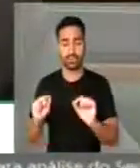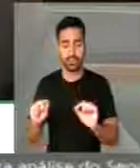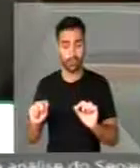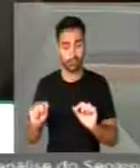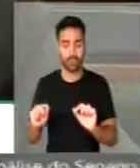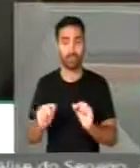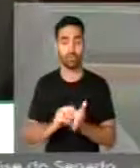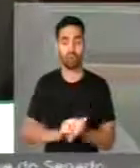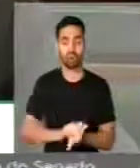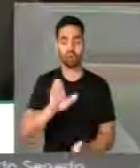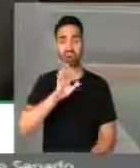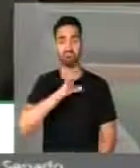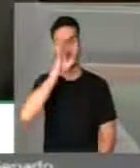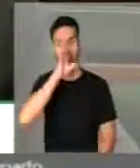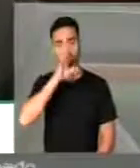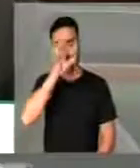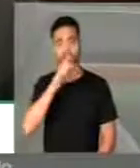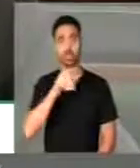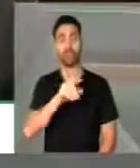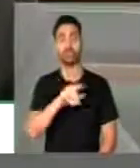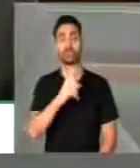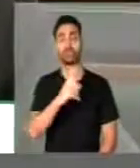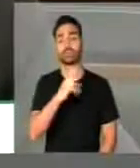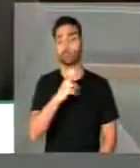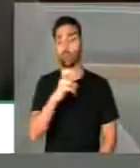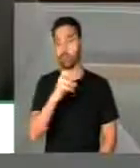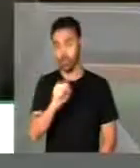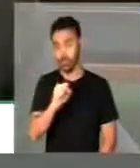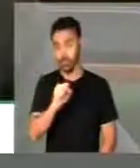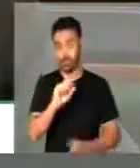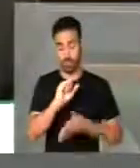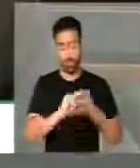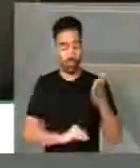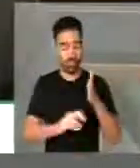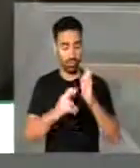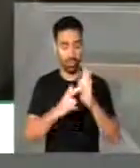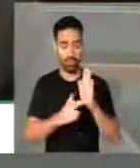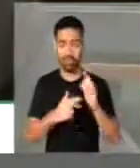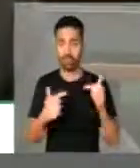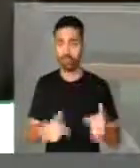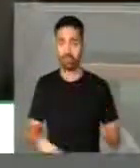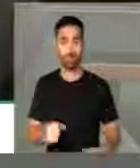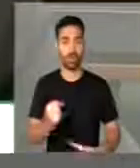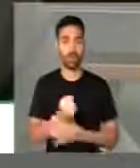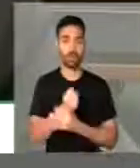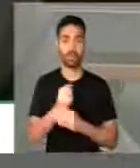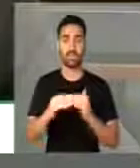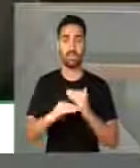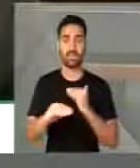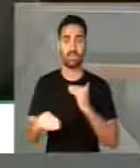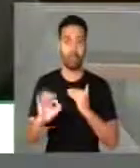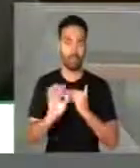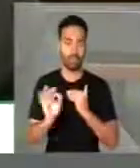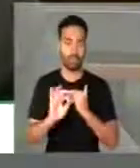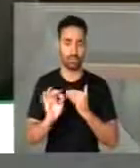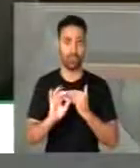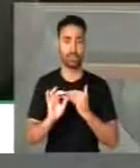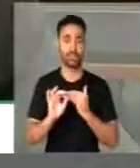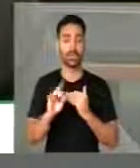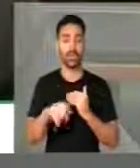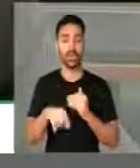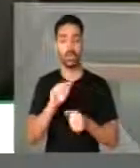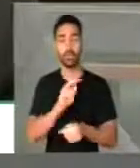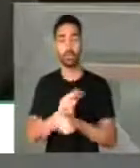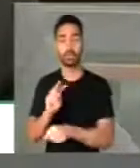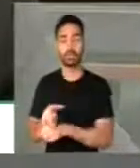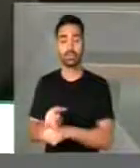A Convenção número 158 não institui a estabilidade no emprego. Em resumo, ela estabelece a proteção